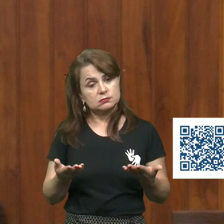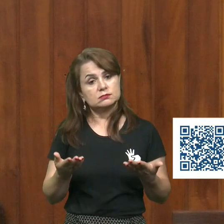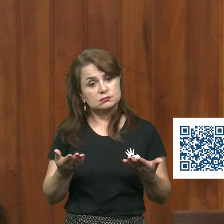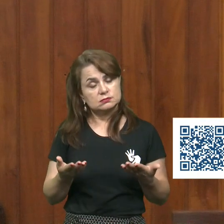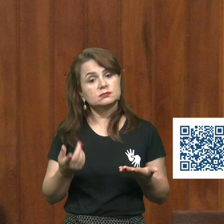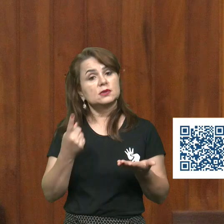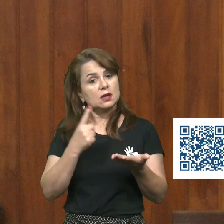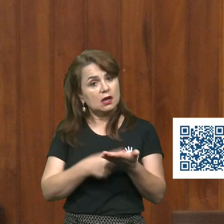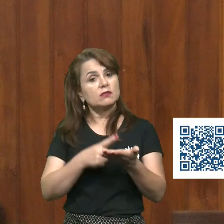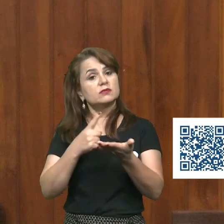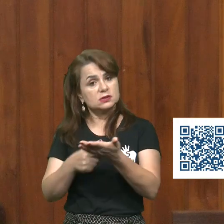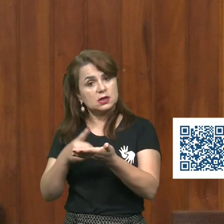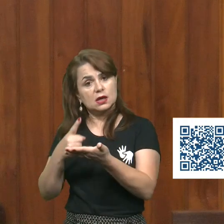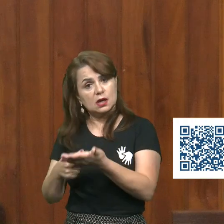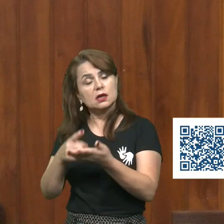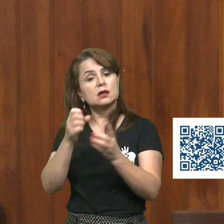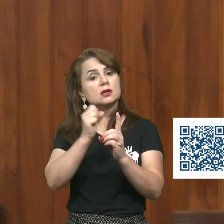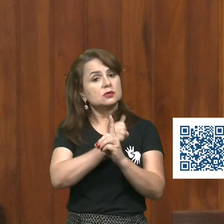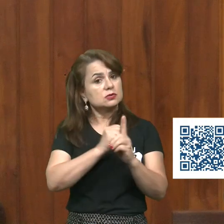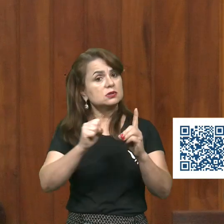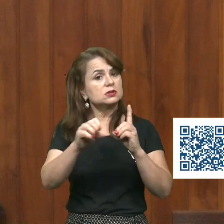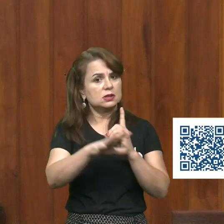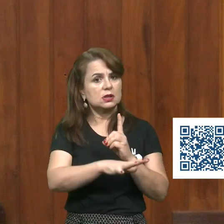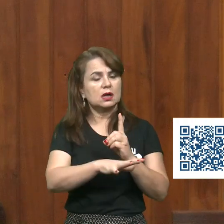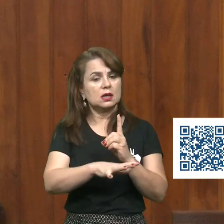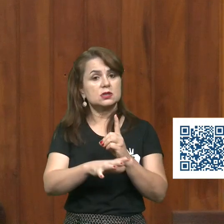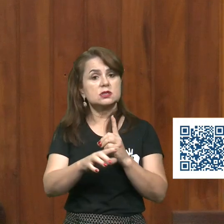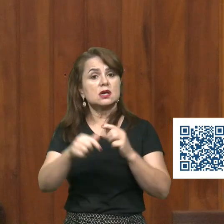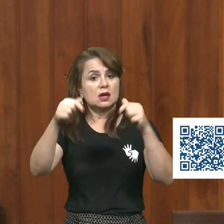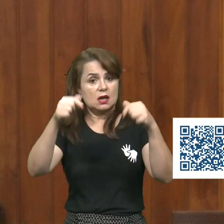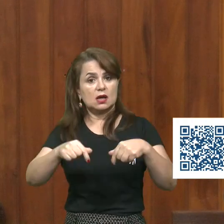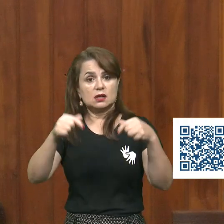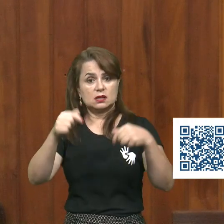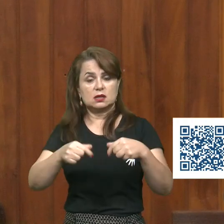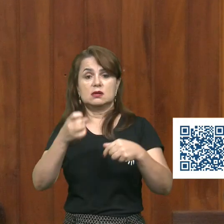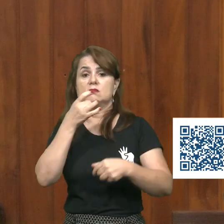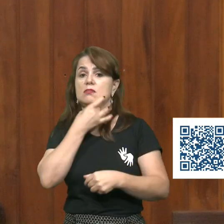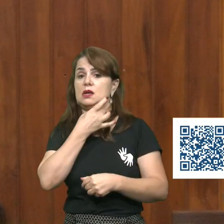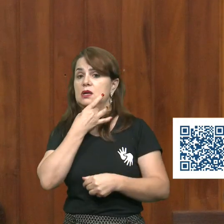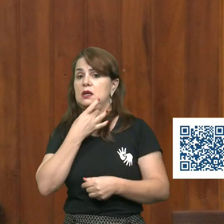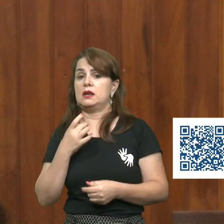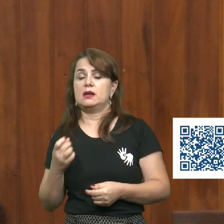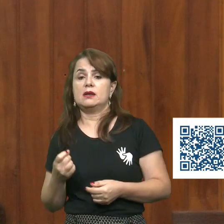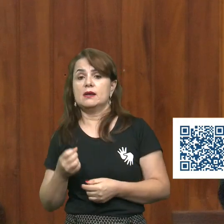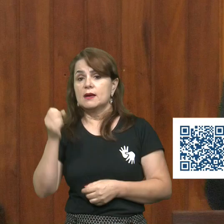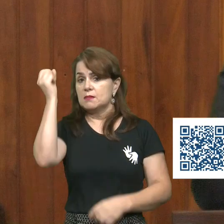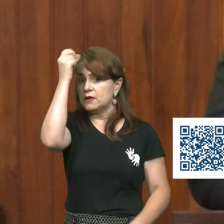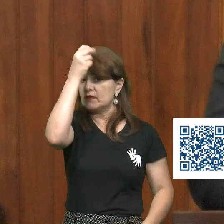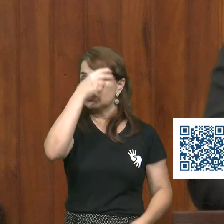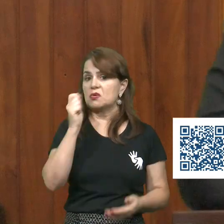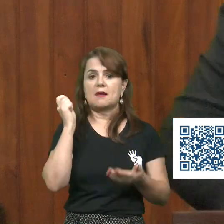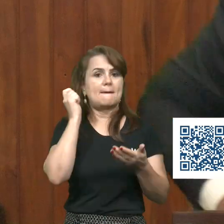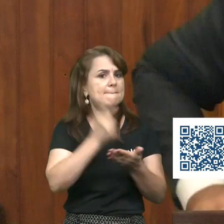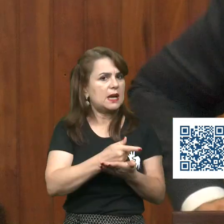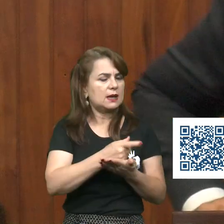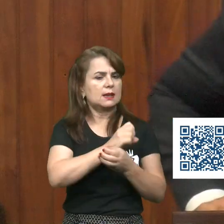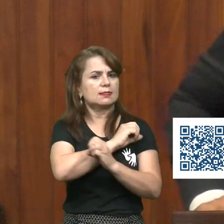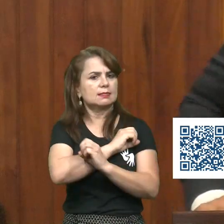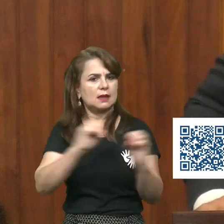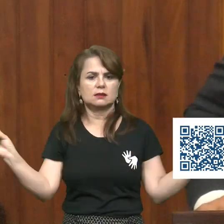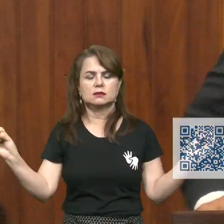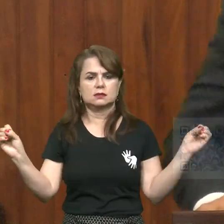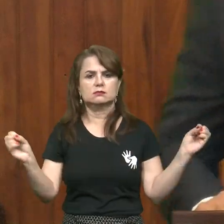Considerações de avisar a sociedade que a gente tem uma administração de caloteiros na cidade de Marília. Boa noite a